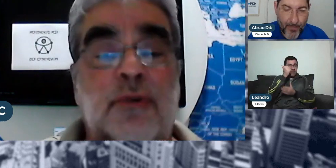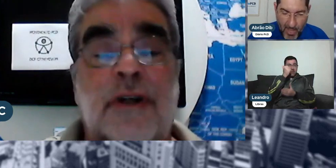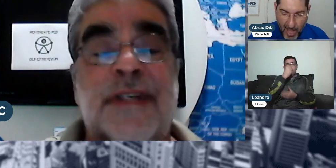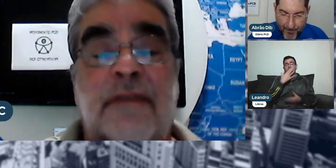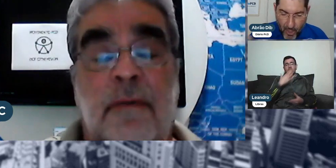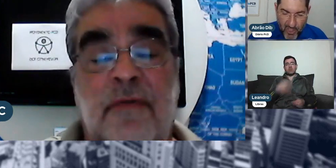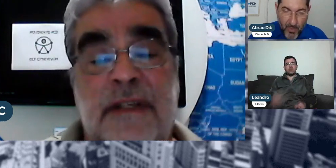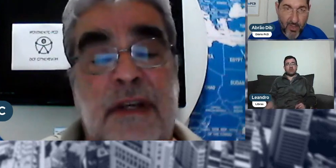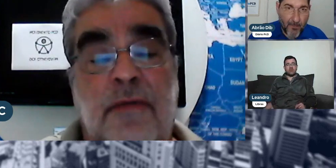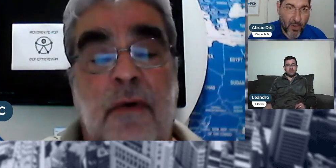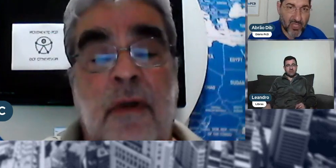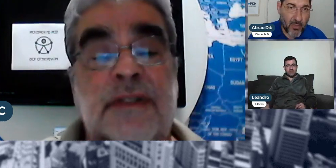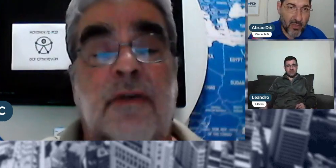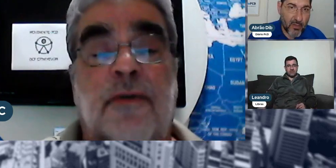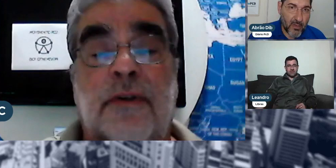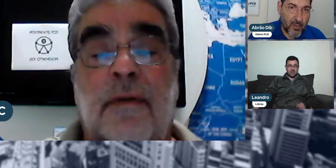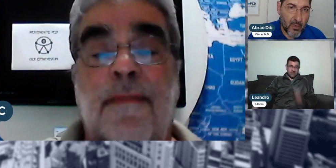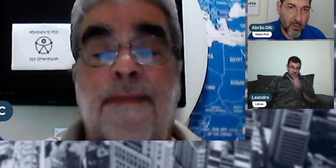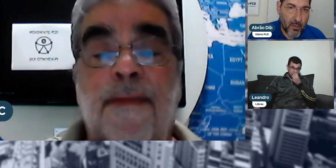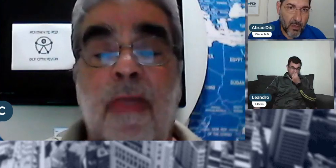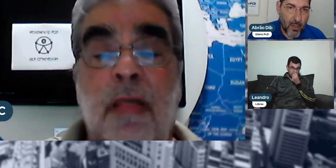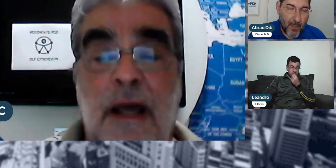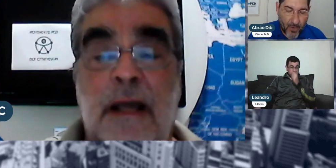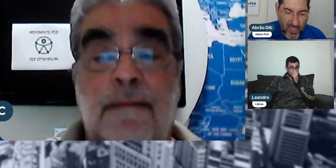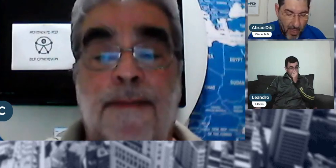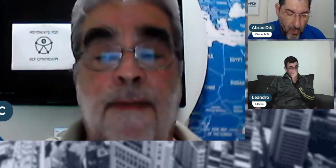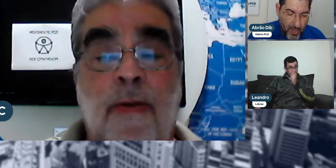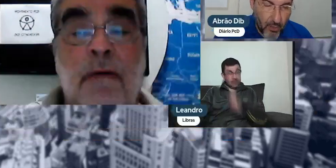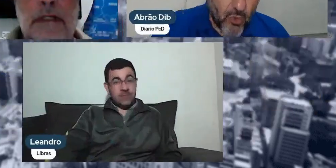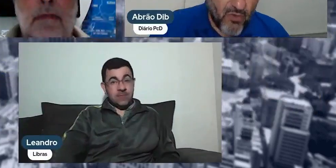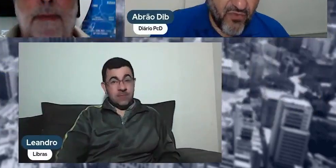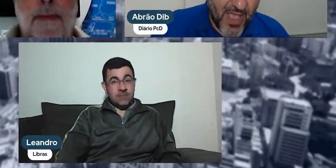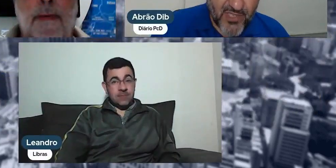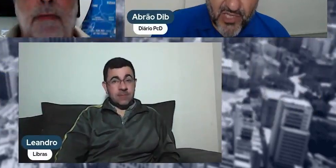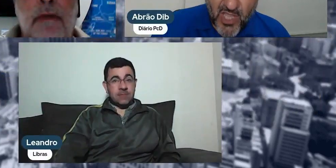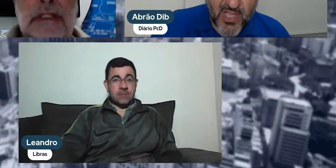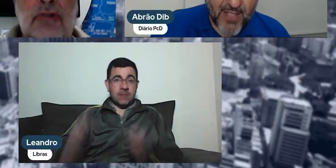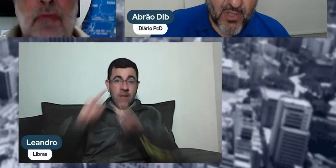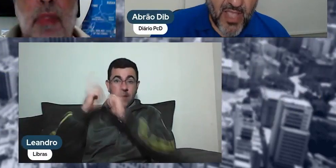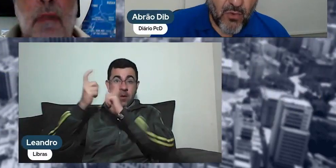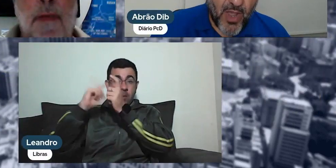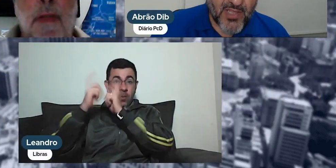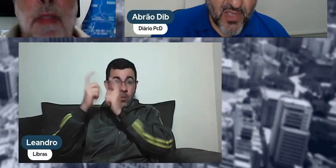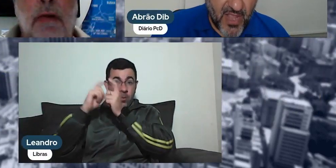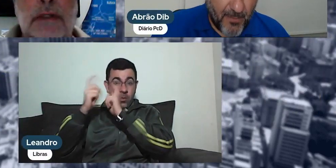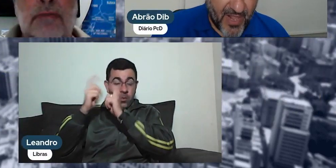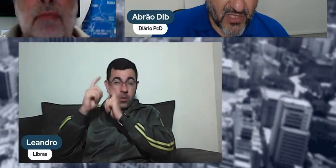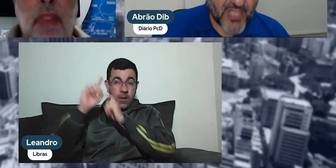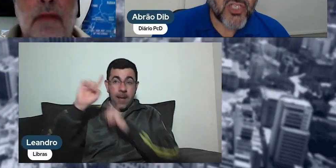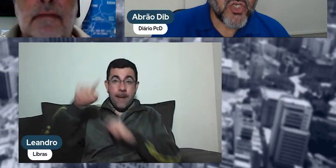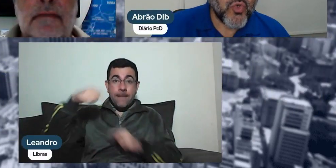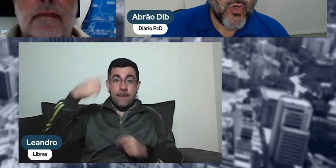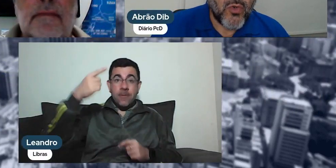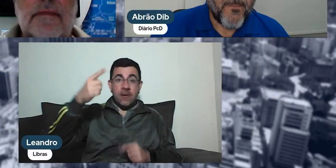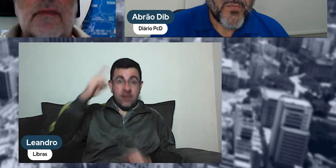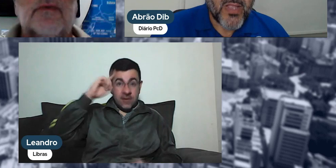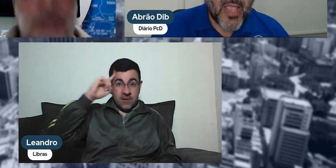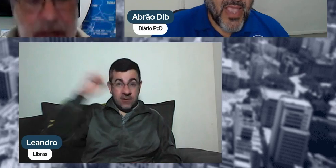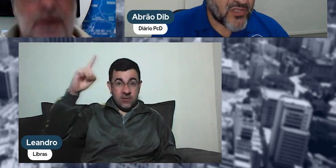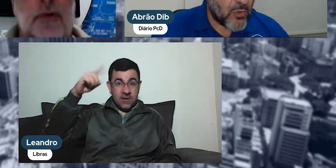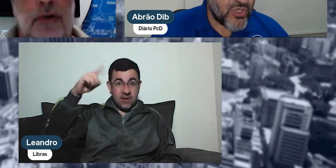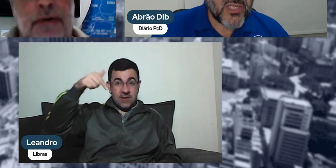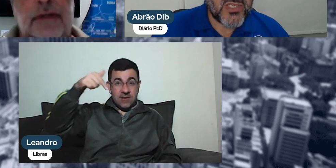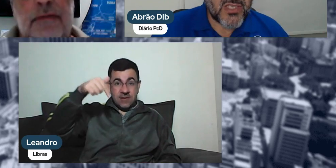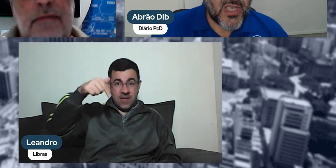vamos lá. A próxima reunião do CONFAS agendada até agora seria para 7 de julho.